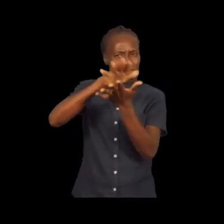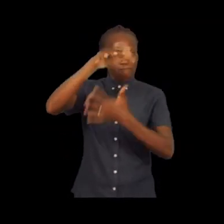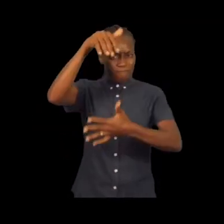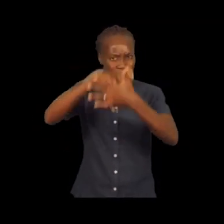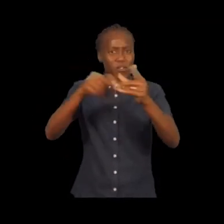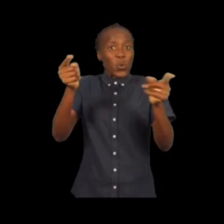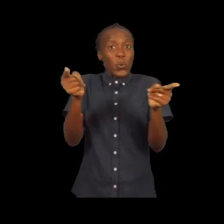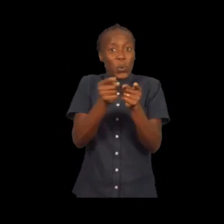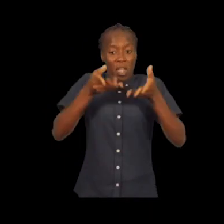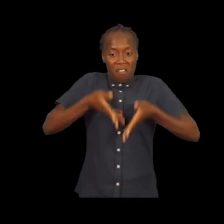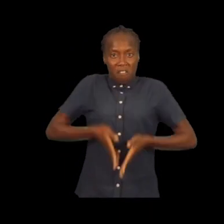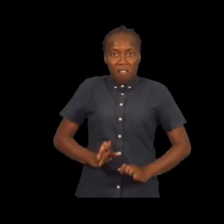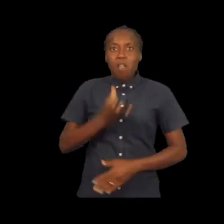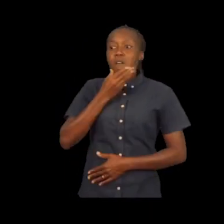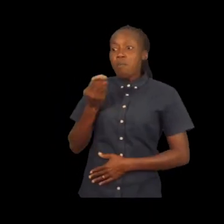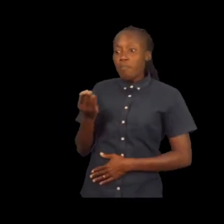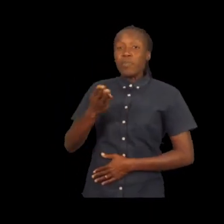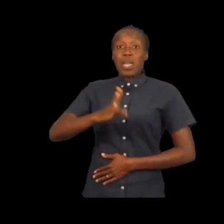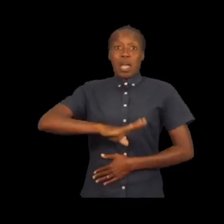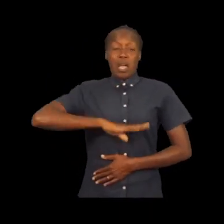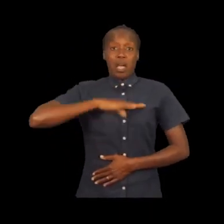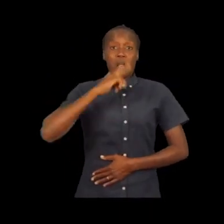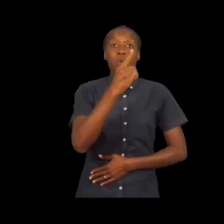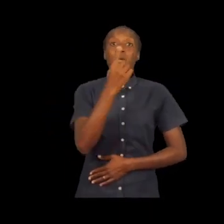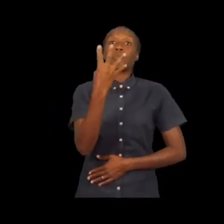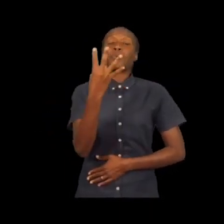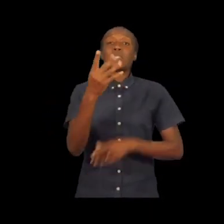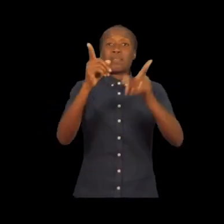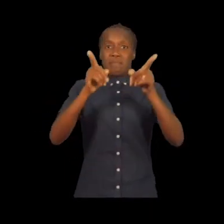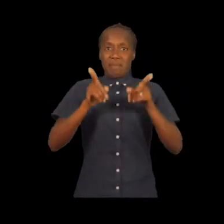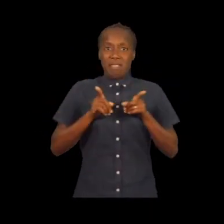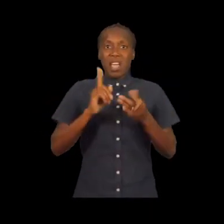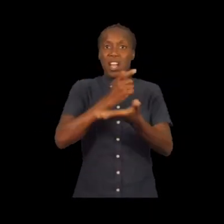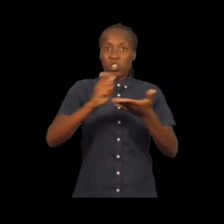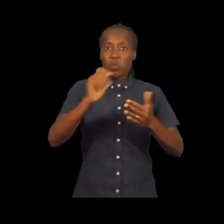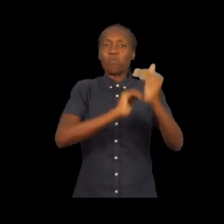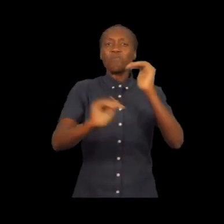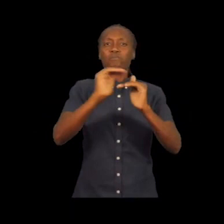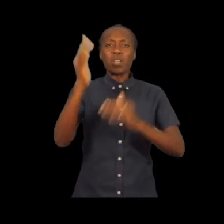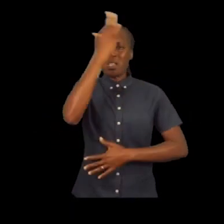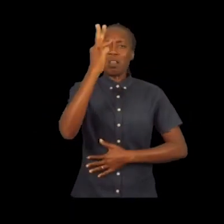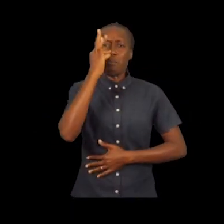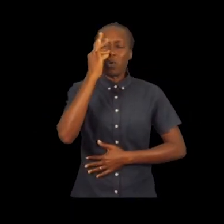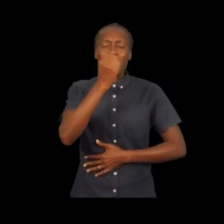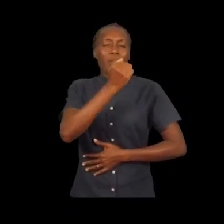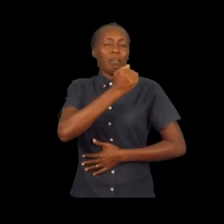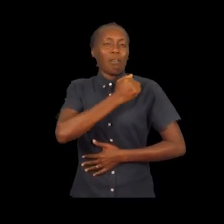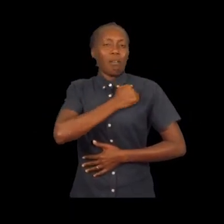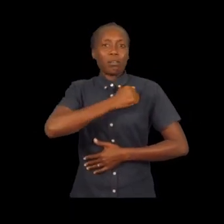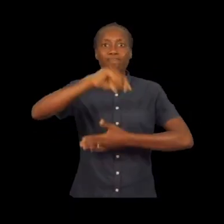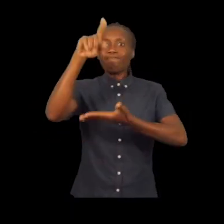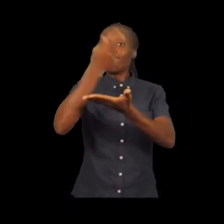tem 14 anos está no ensino secundário na ampula e gosta de estudar mas subitamente suas